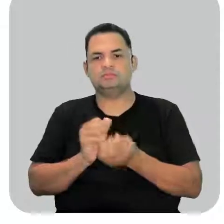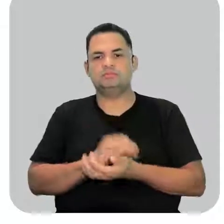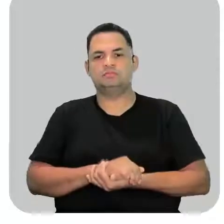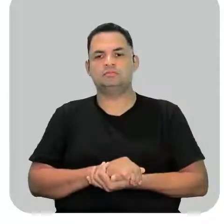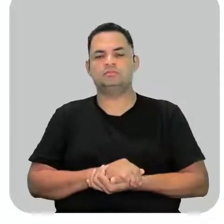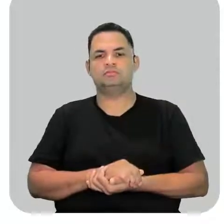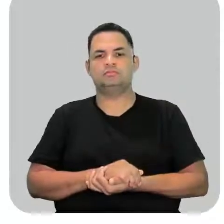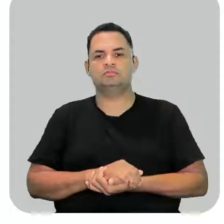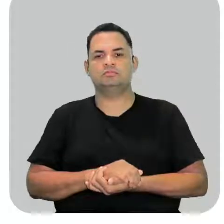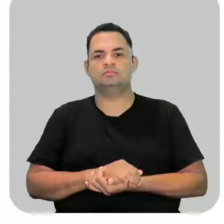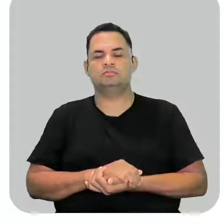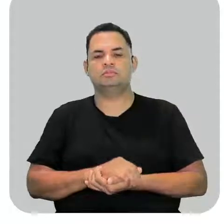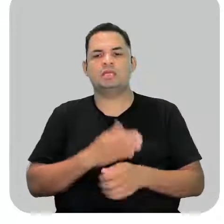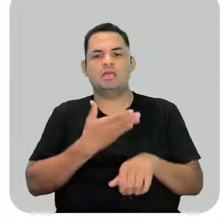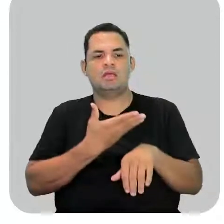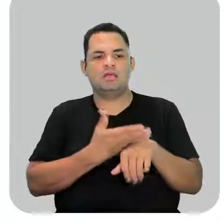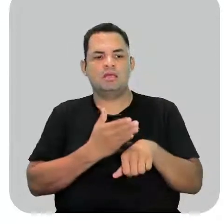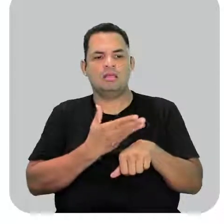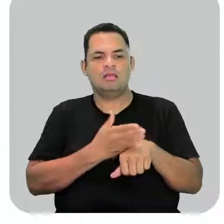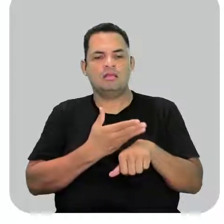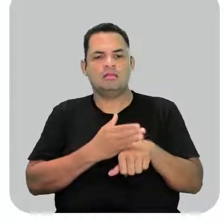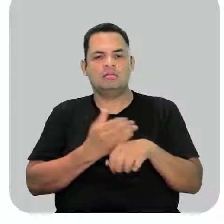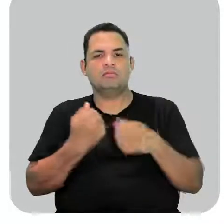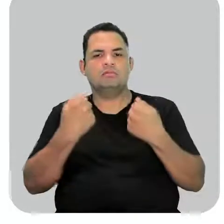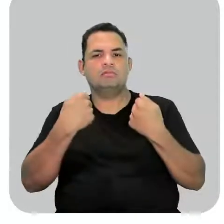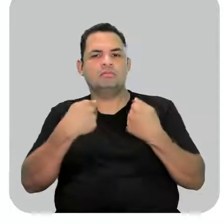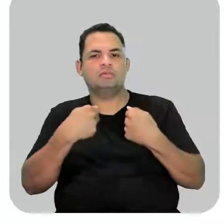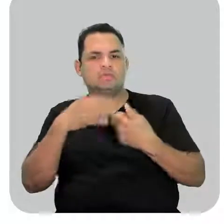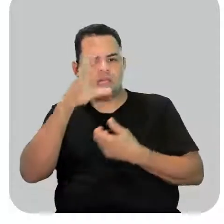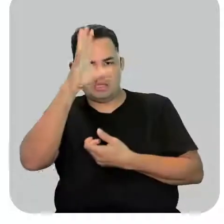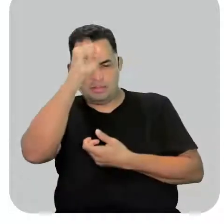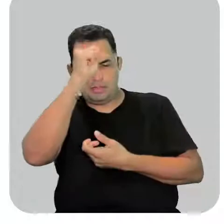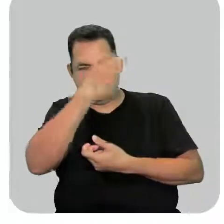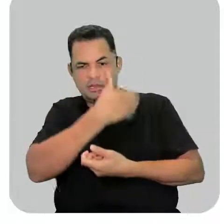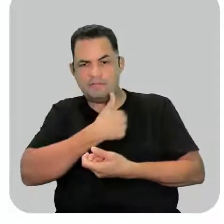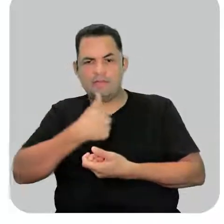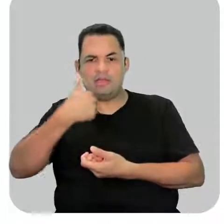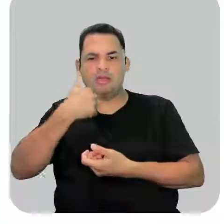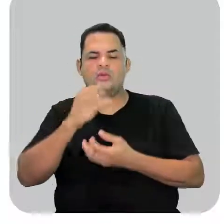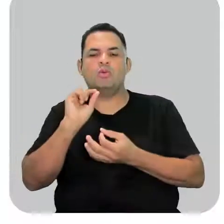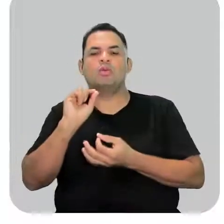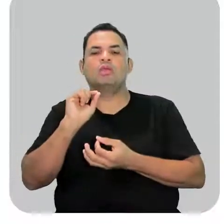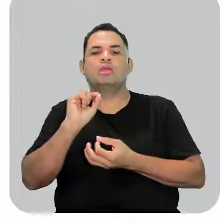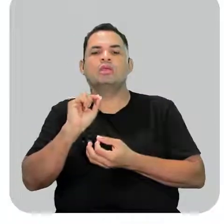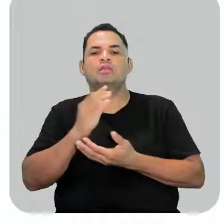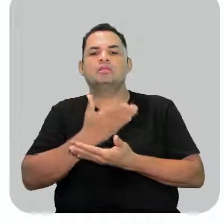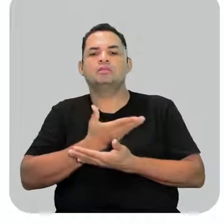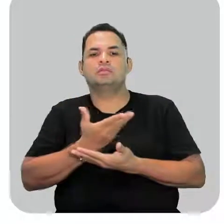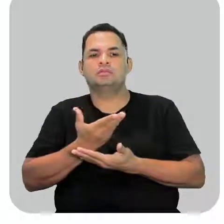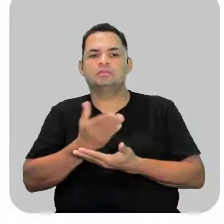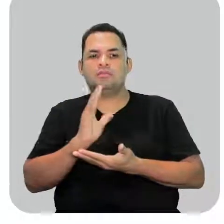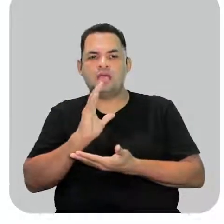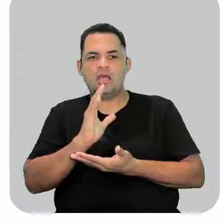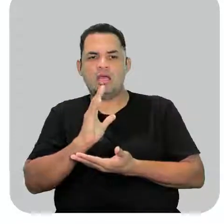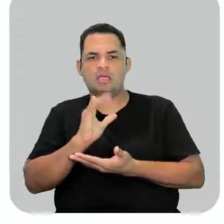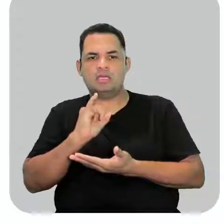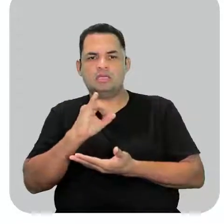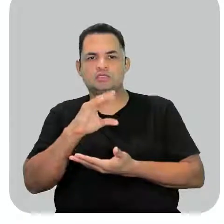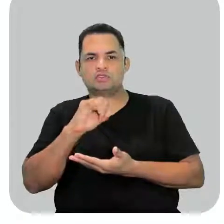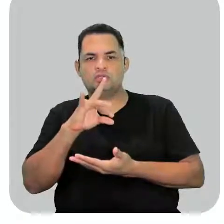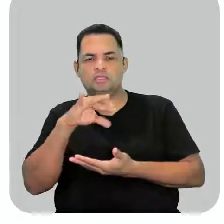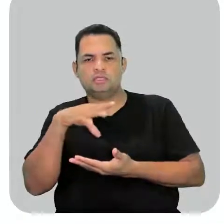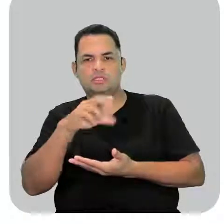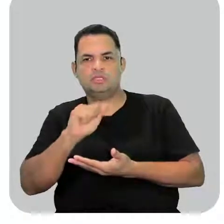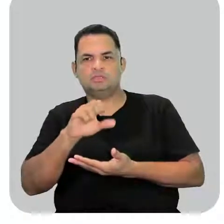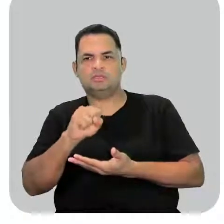Vamos aqui praticar para a gente poder fixar melhor o que a gente viu sobre as isonitrilas.